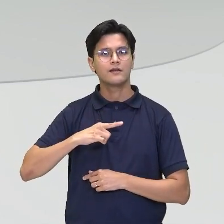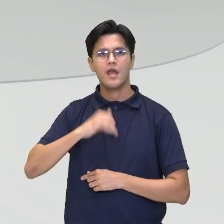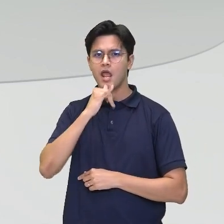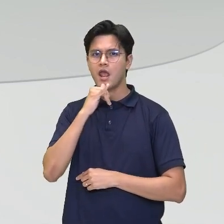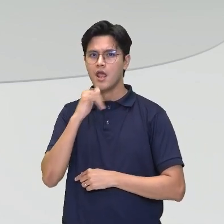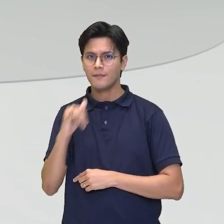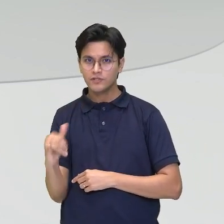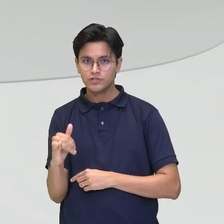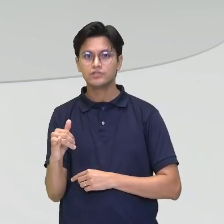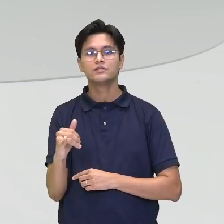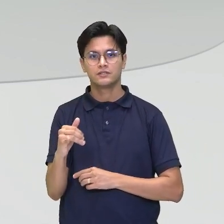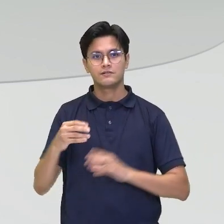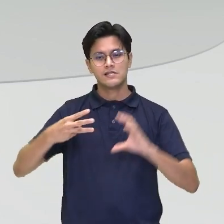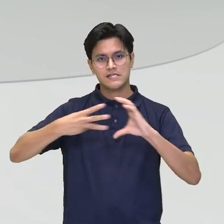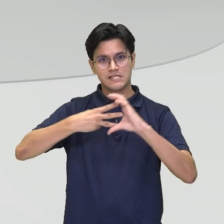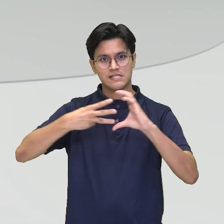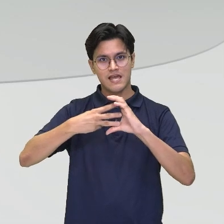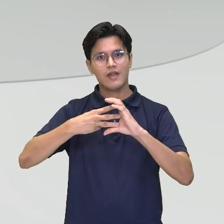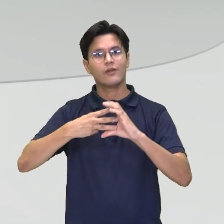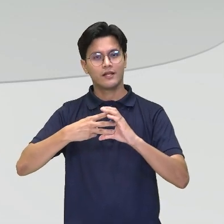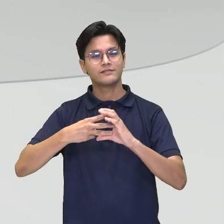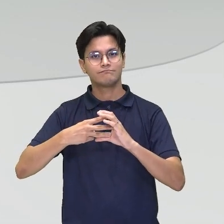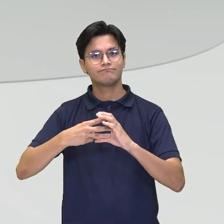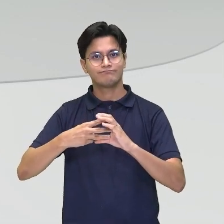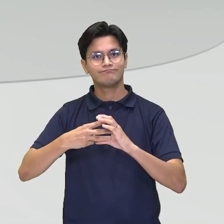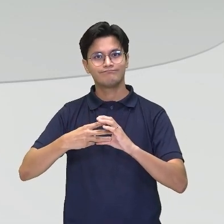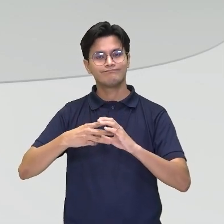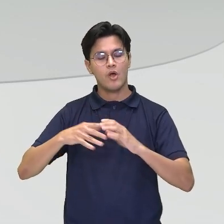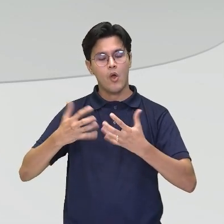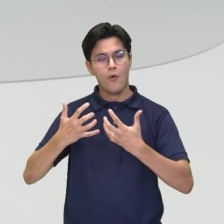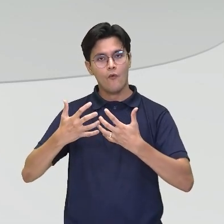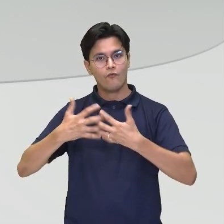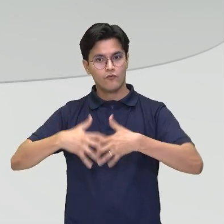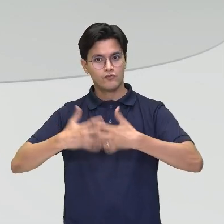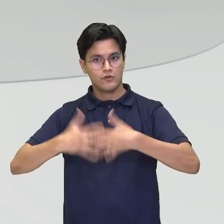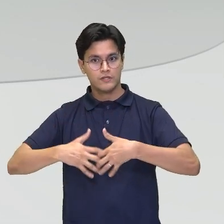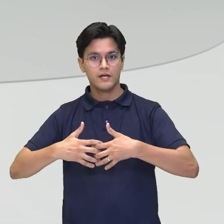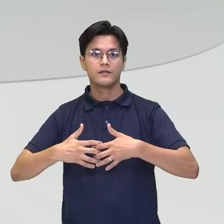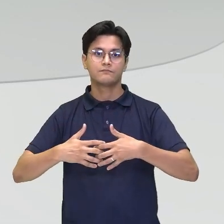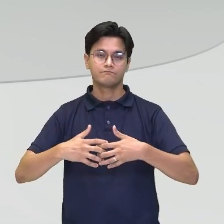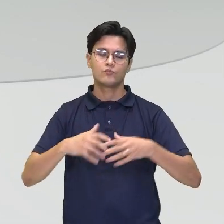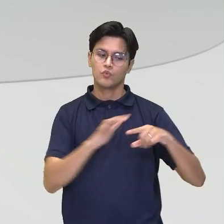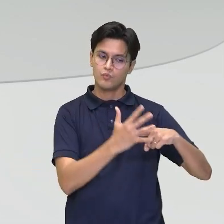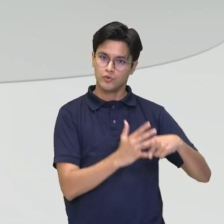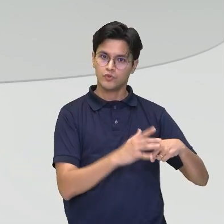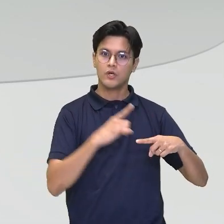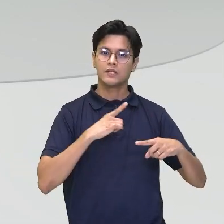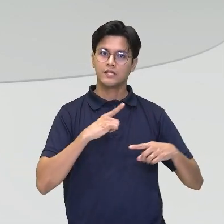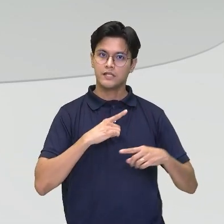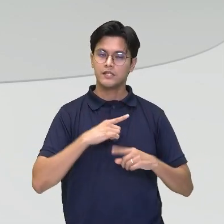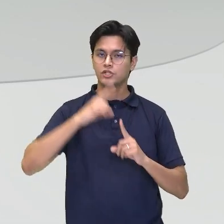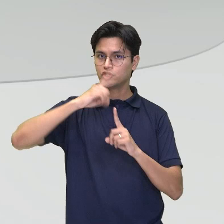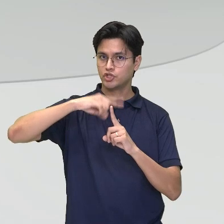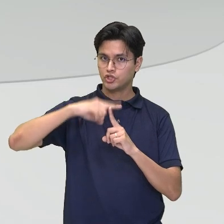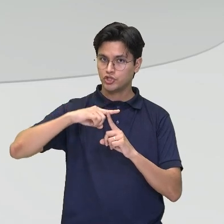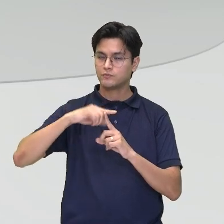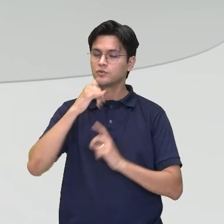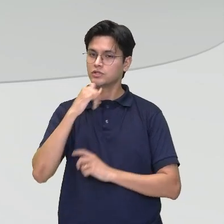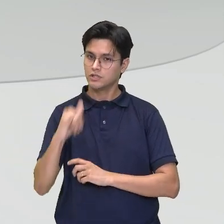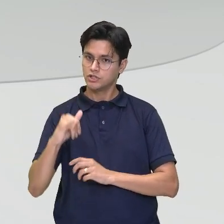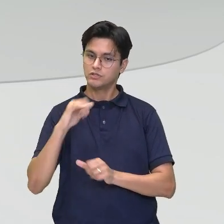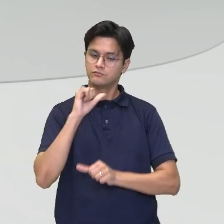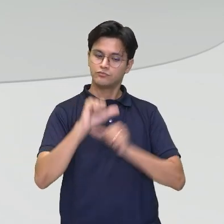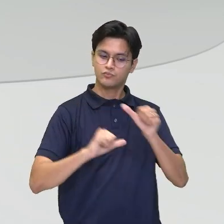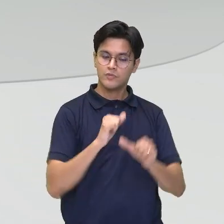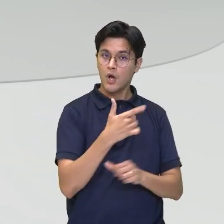nossas células. Então, assim como em um motor existe ali a conversão de um tipo de energia para outra, que é a